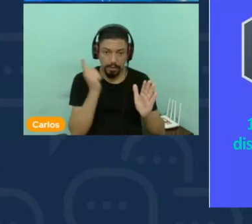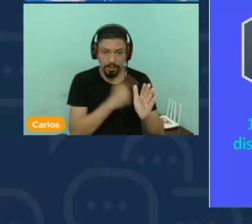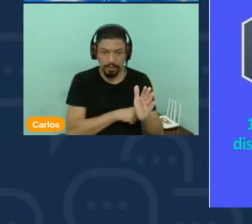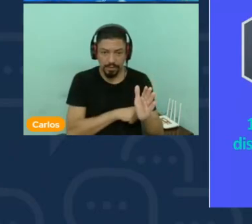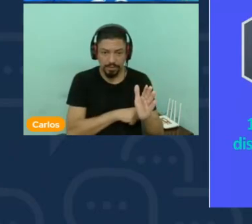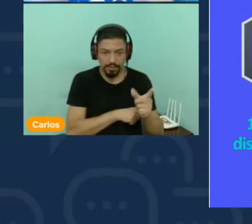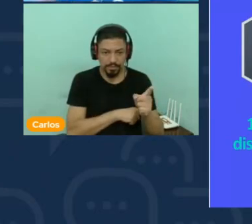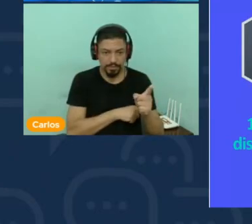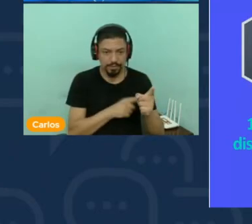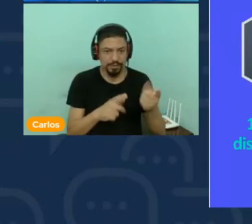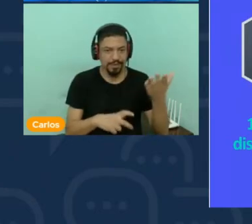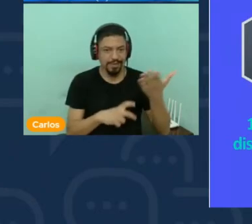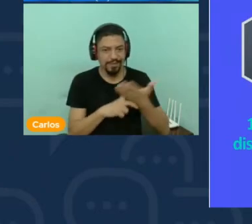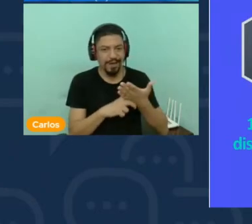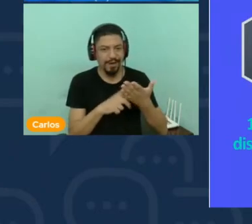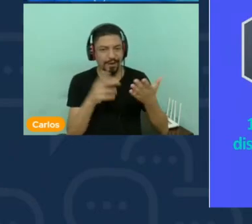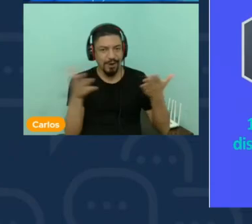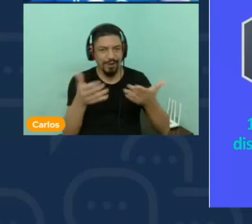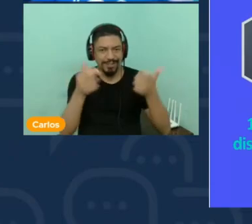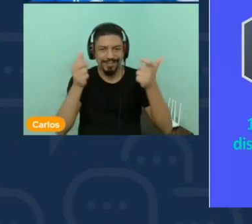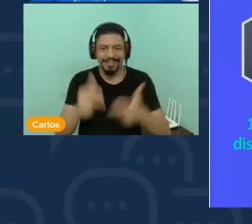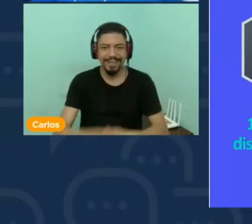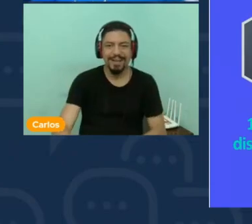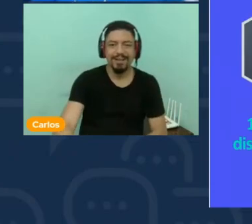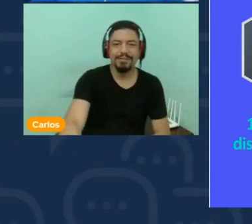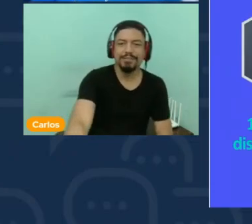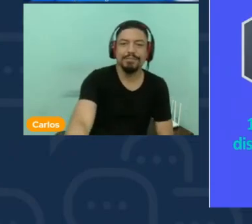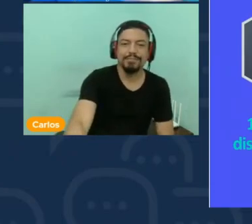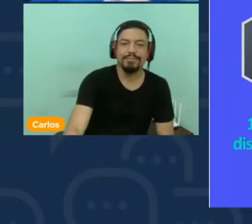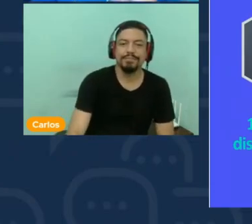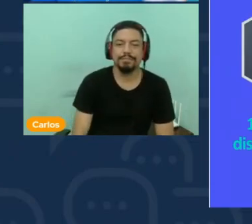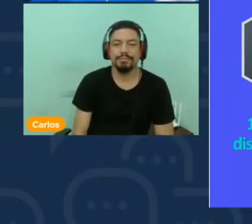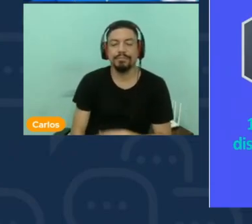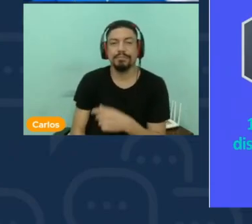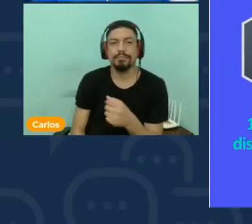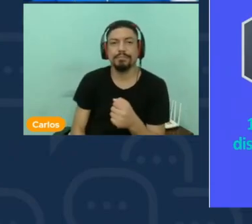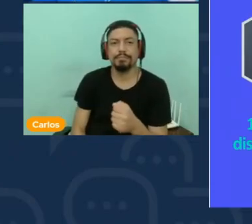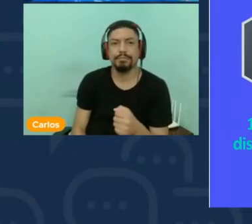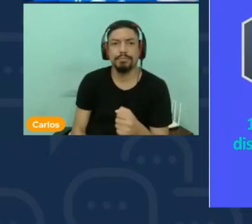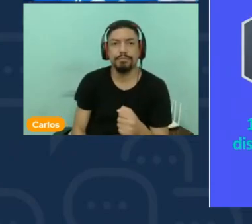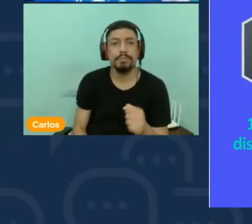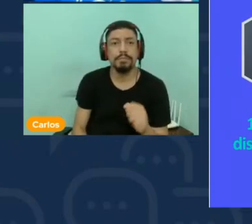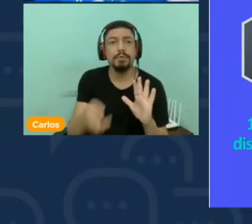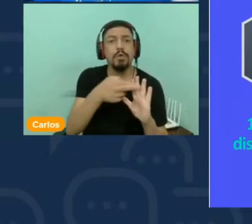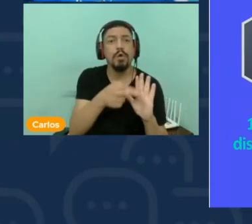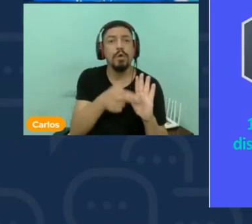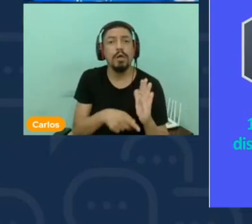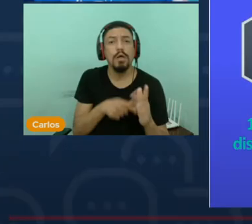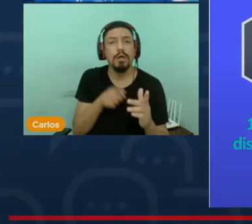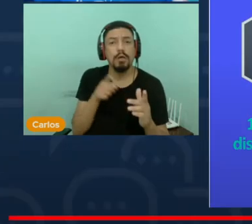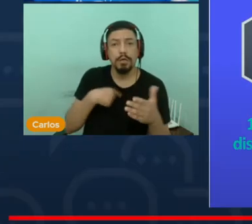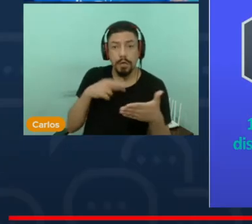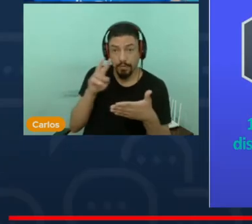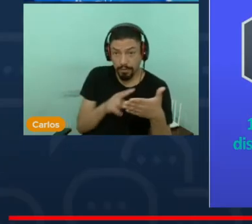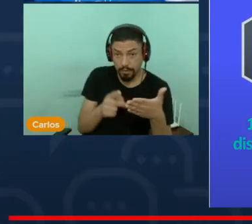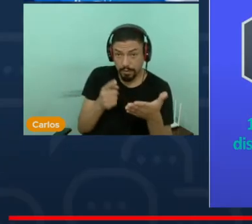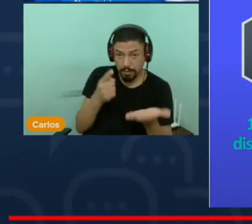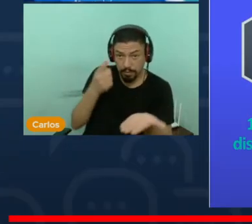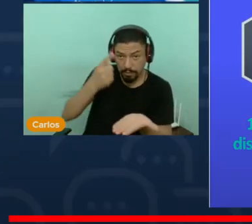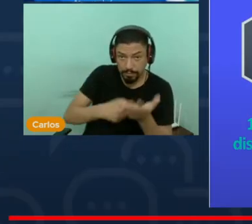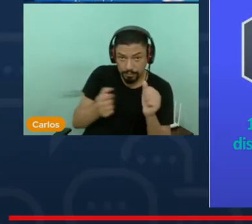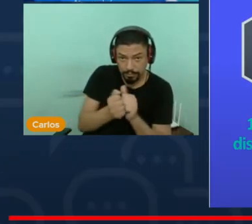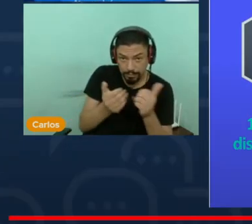voucher? Eu vou explicar agora, tá? Então, quais são os requisitos? Eu vou ler eles aqui com vocês.